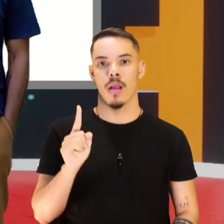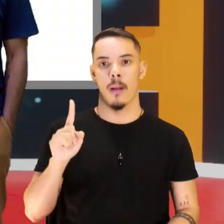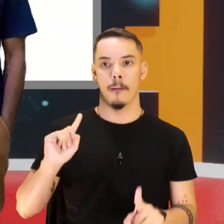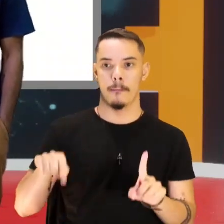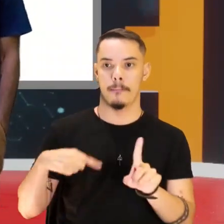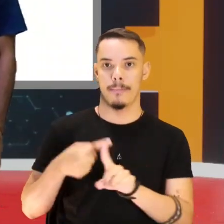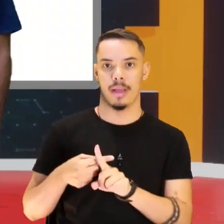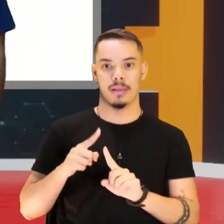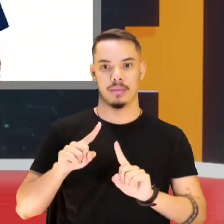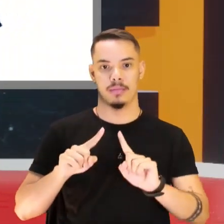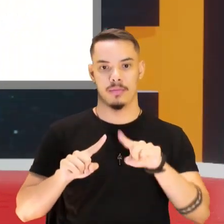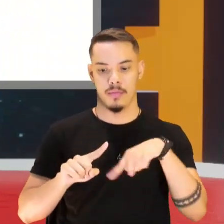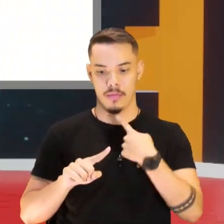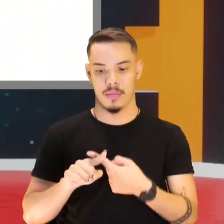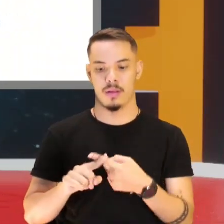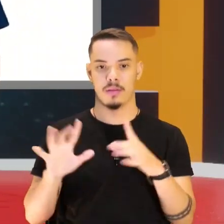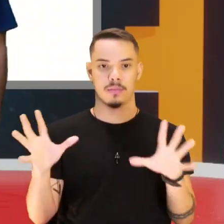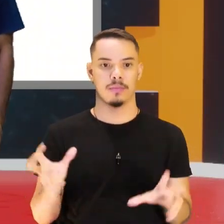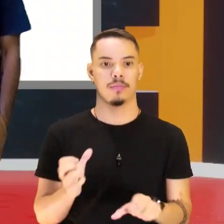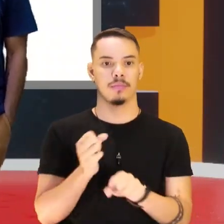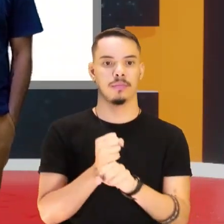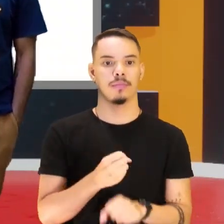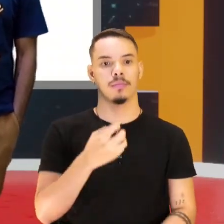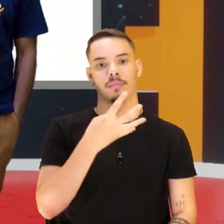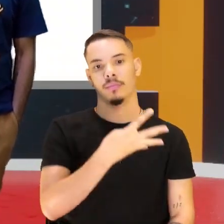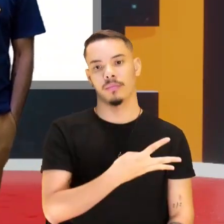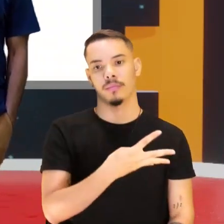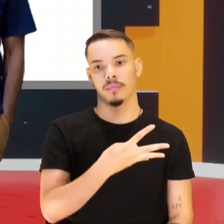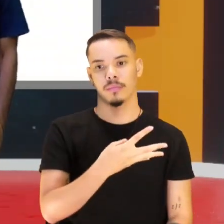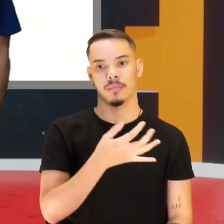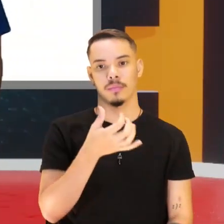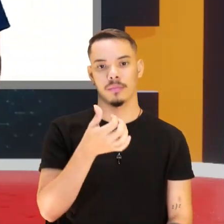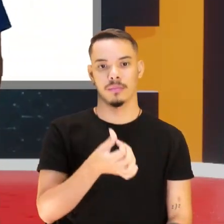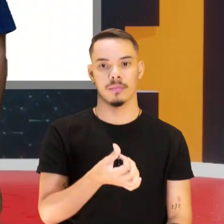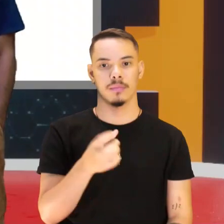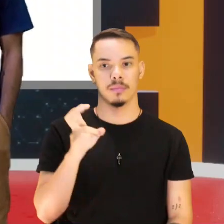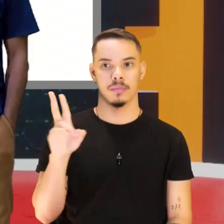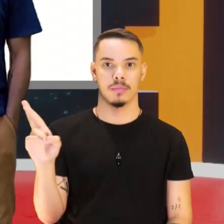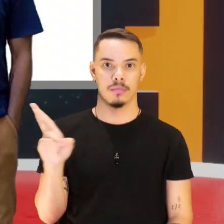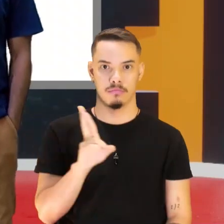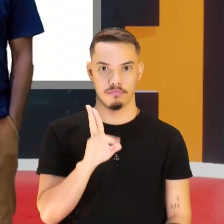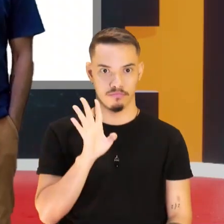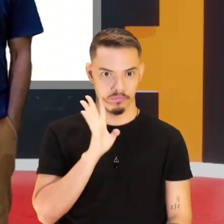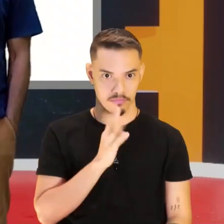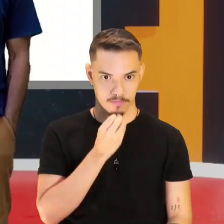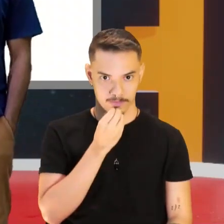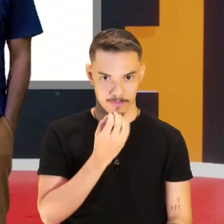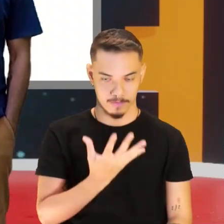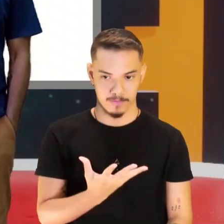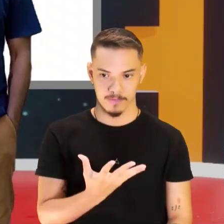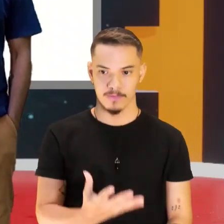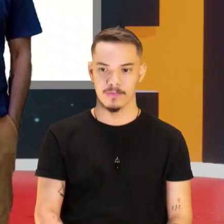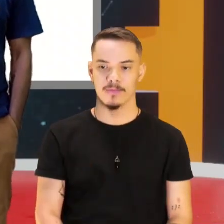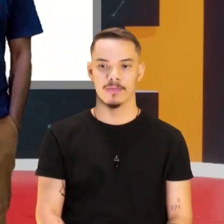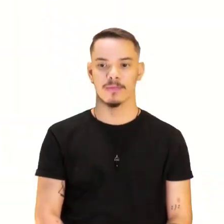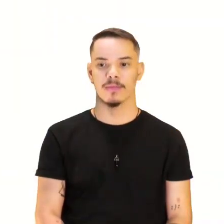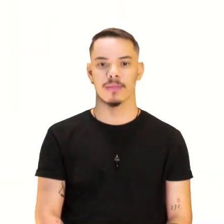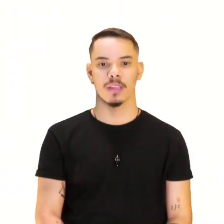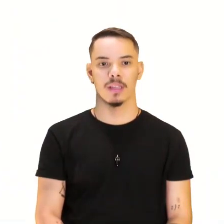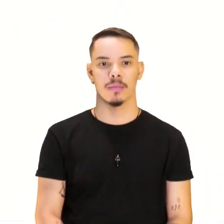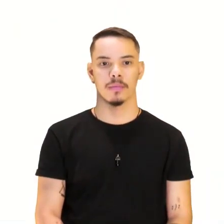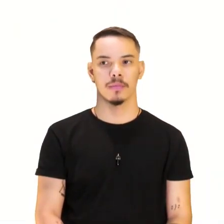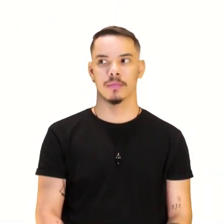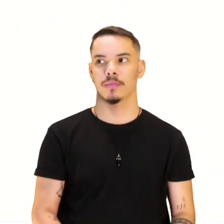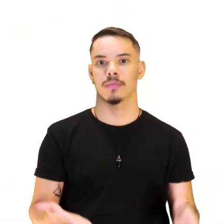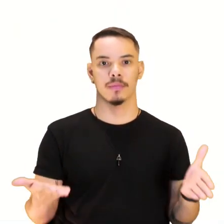dia anterior, totalizando aí os R$465. Ficou legal, né? Ficou bom. Vamos lá então, na telinha, então a gente